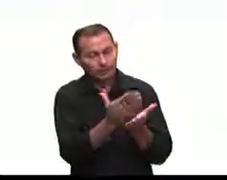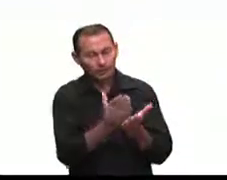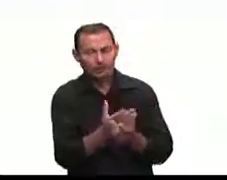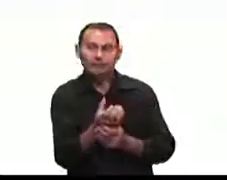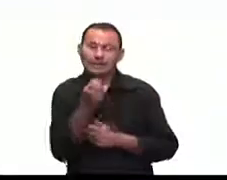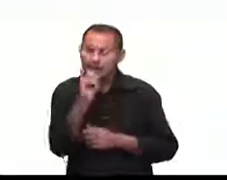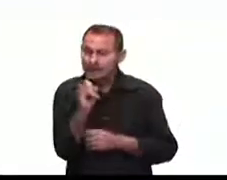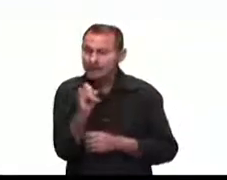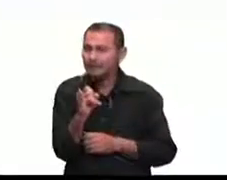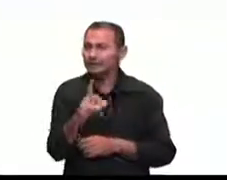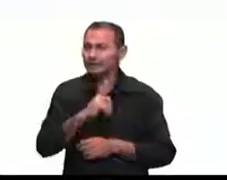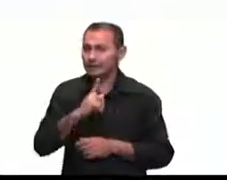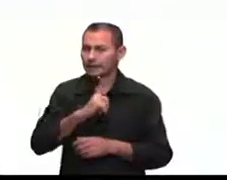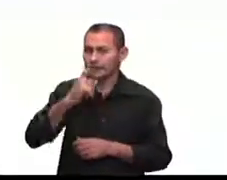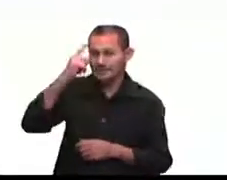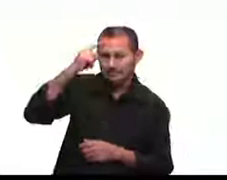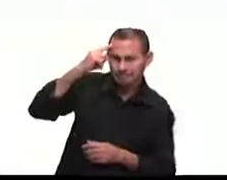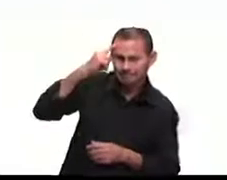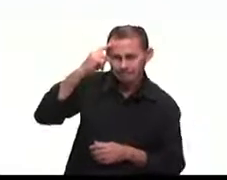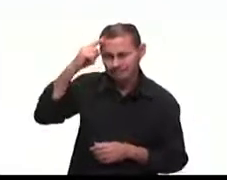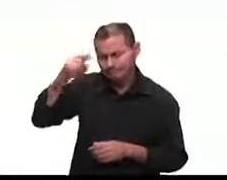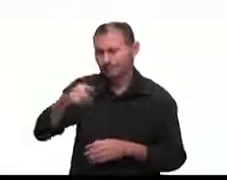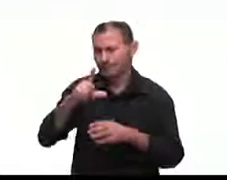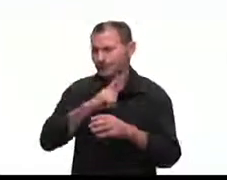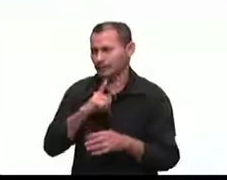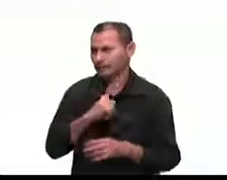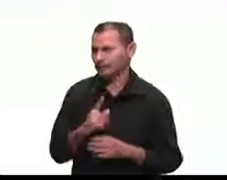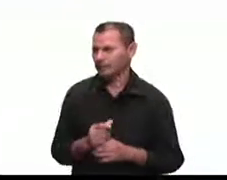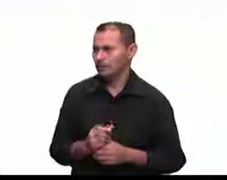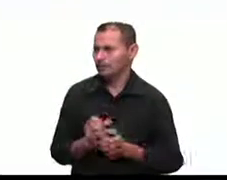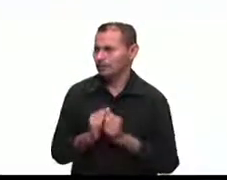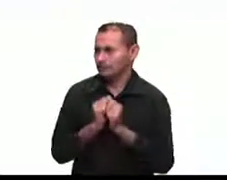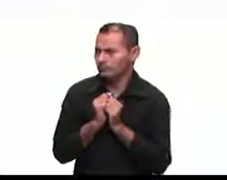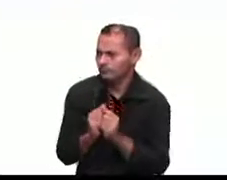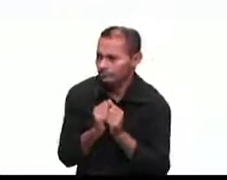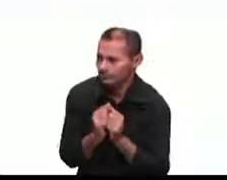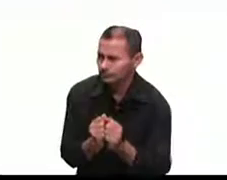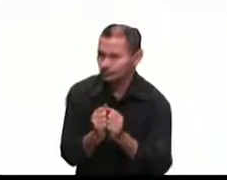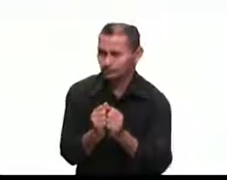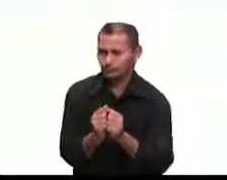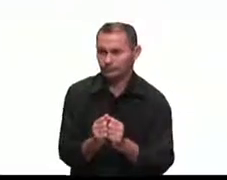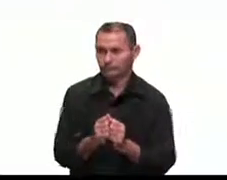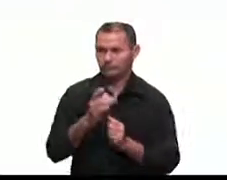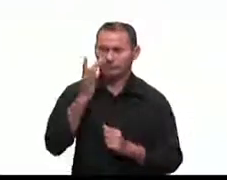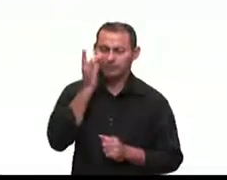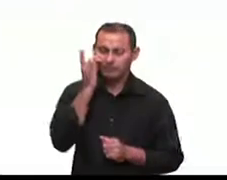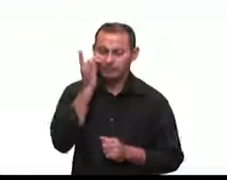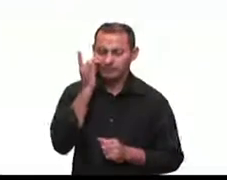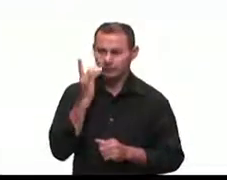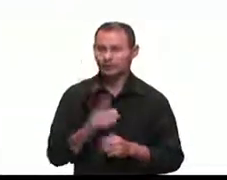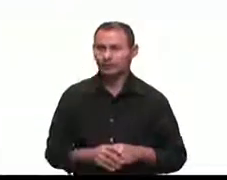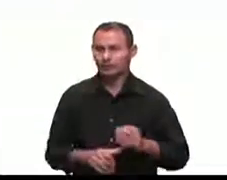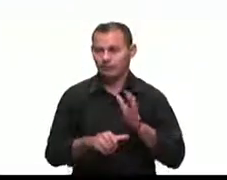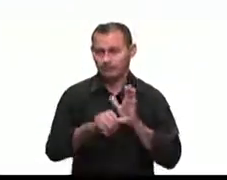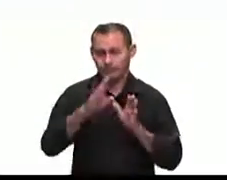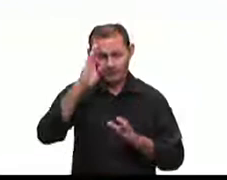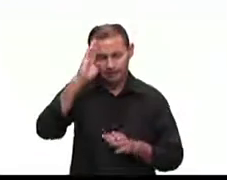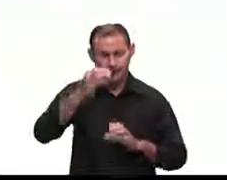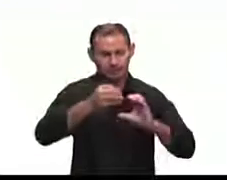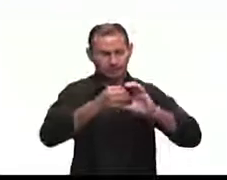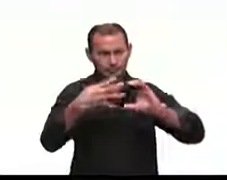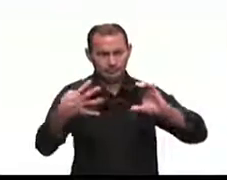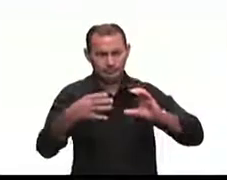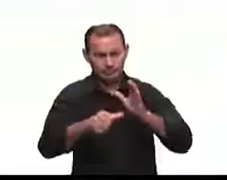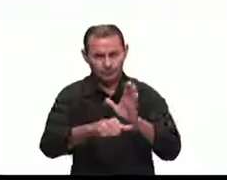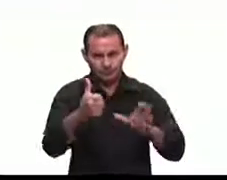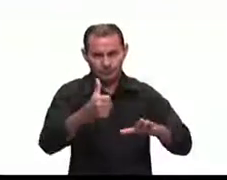ele venha ter dúvidas, ele tem o acompanhamento presencial. Essa é a principal característica